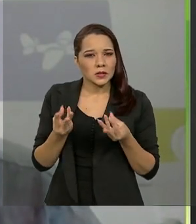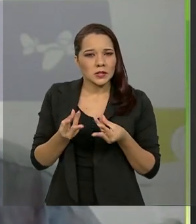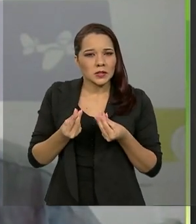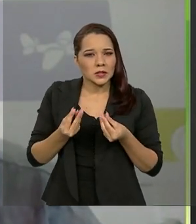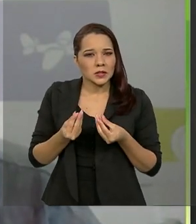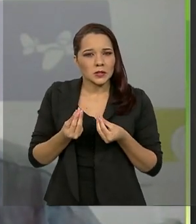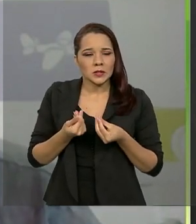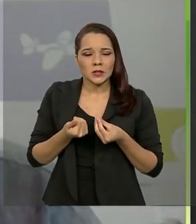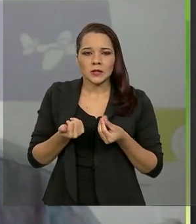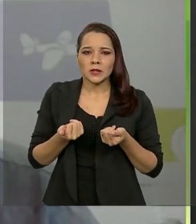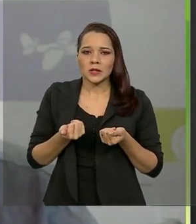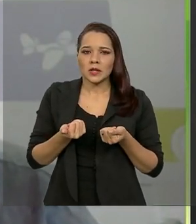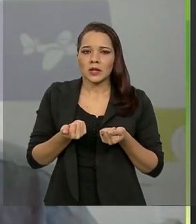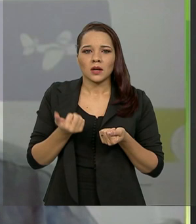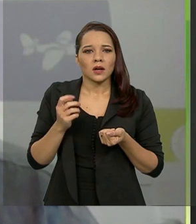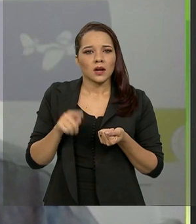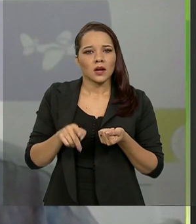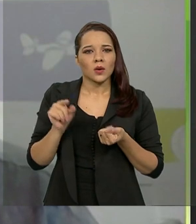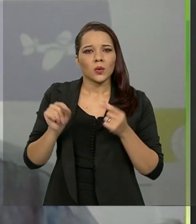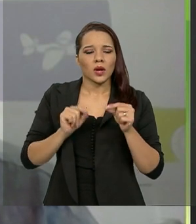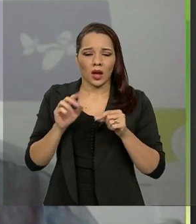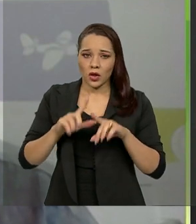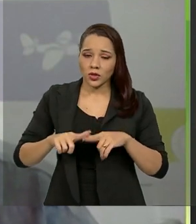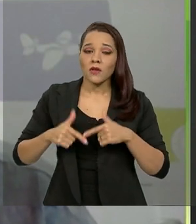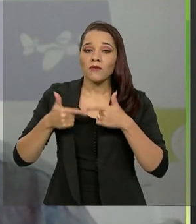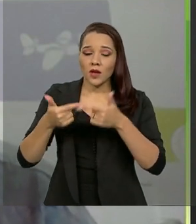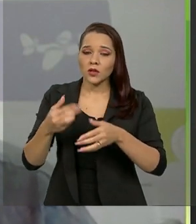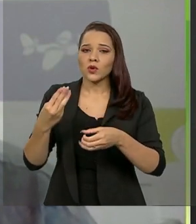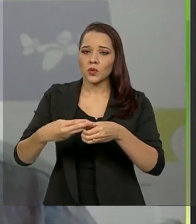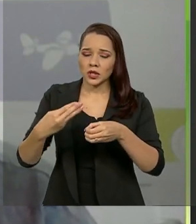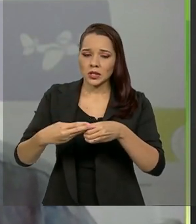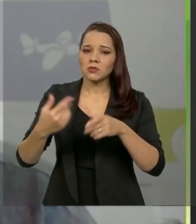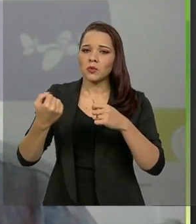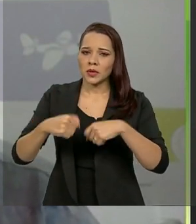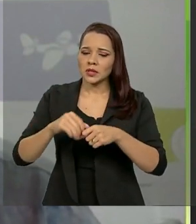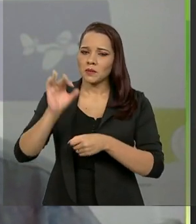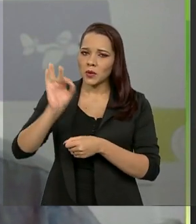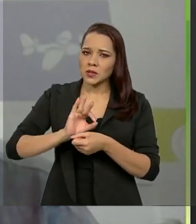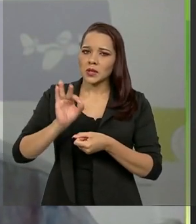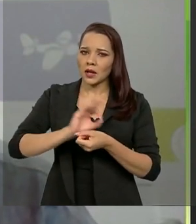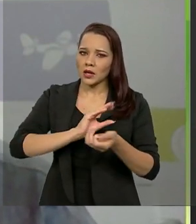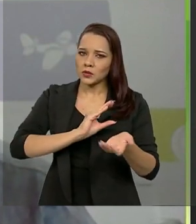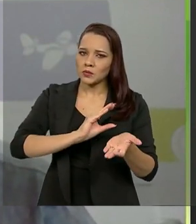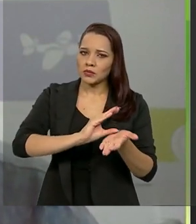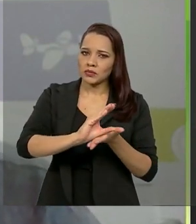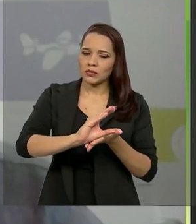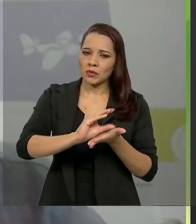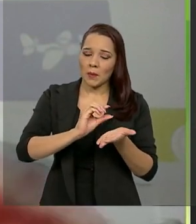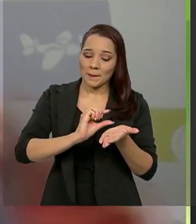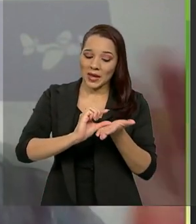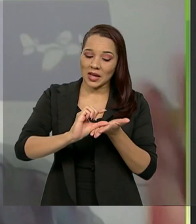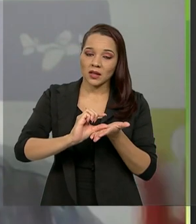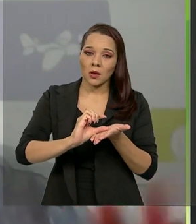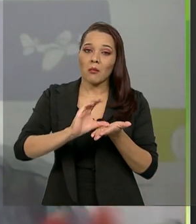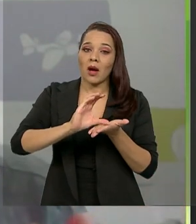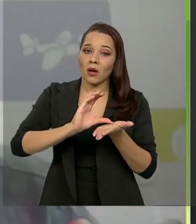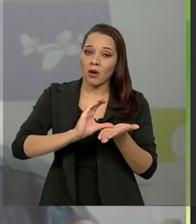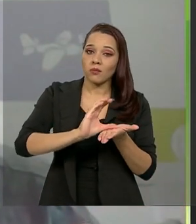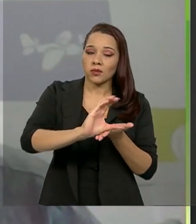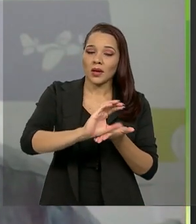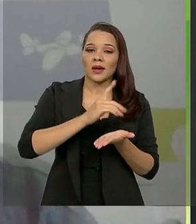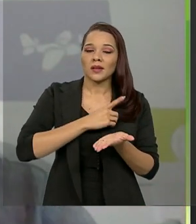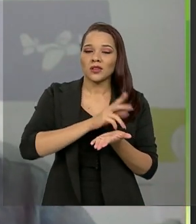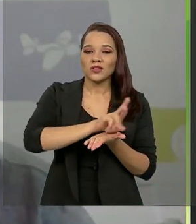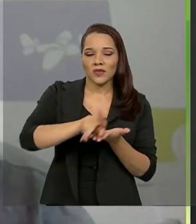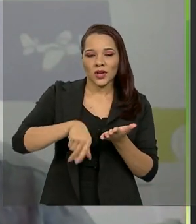aos municípios. Eu sou um defensor de que os municípios têm que receber uma cota à parte maior, e a gente tem várias formas de